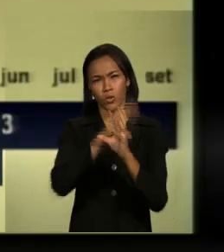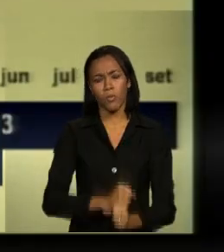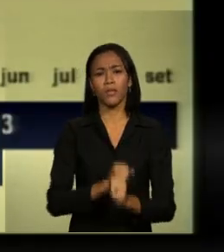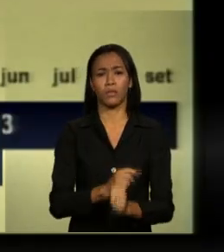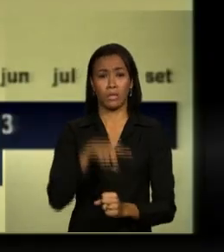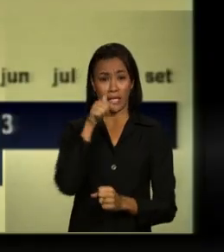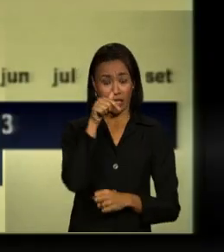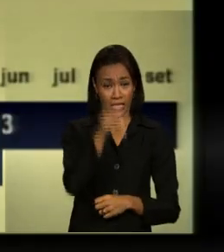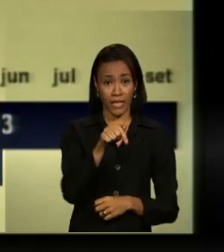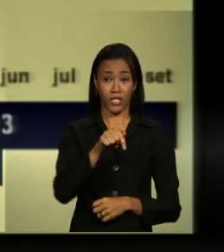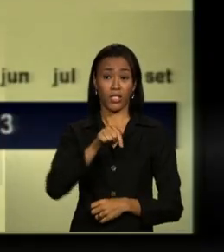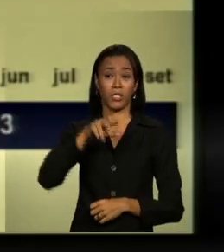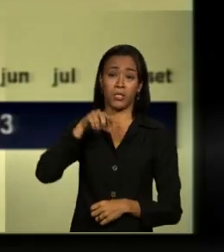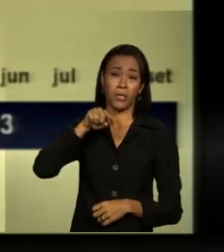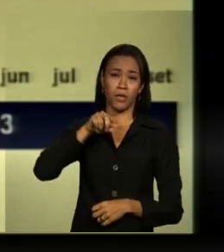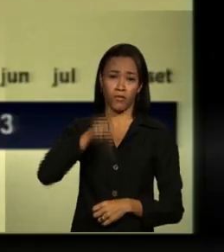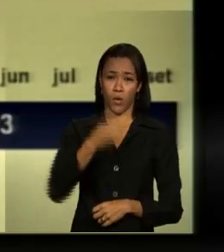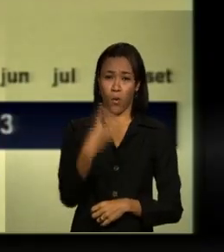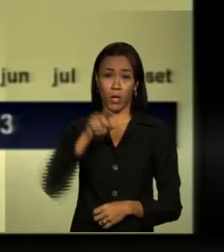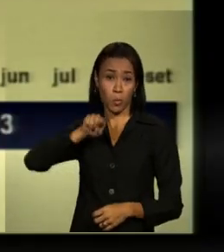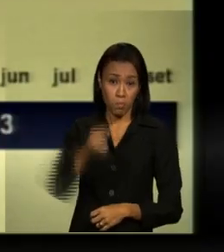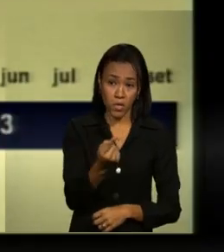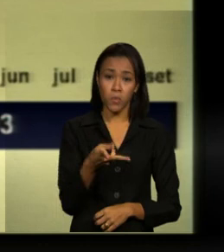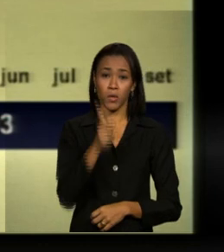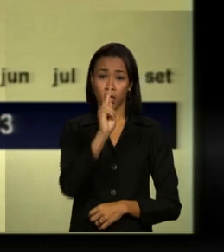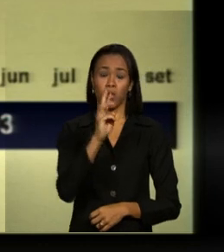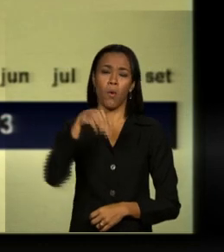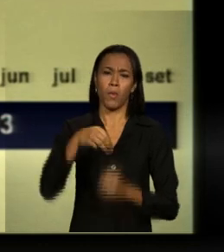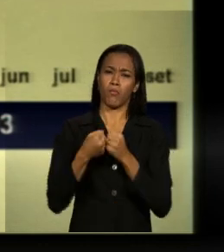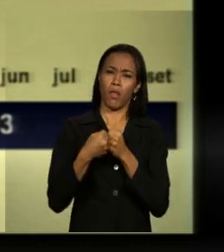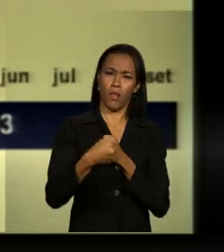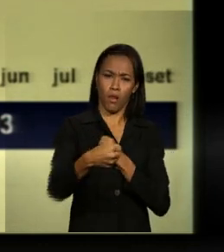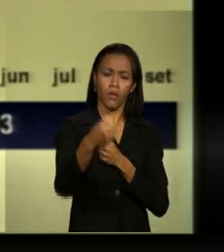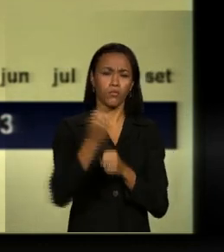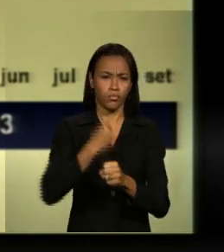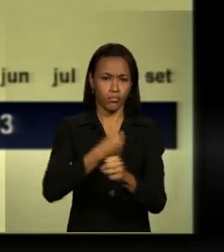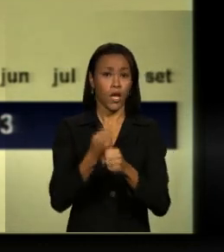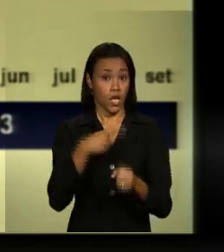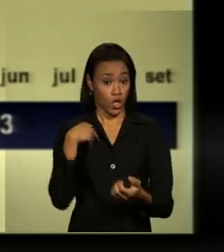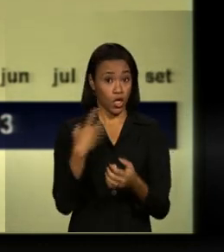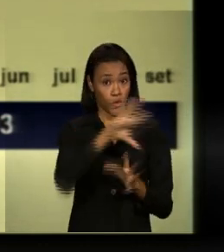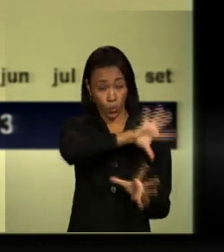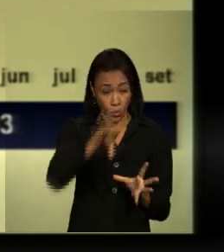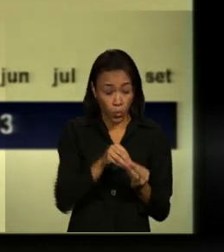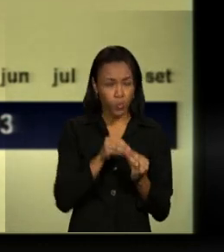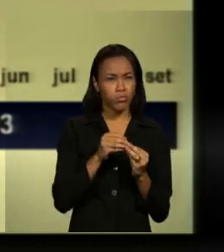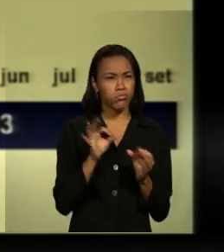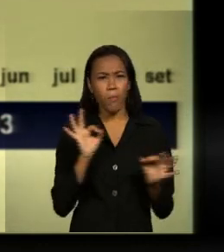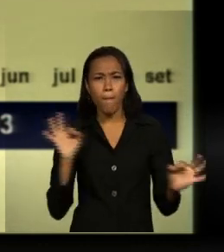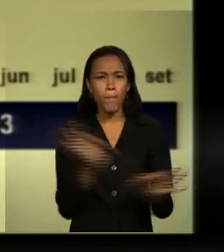7,4 mil km nós pretendemos que os estudos se concluam até Fevereiro